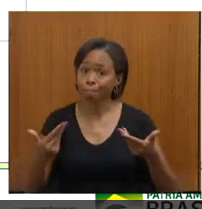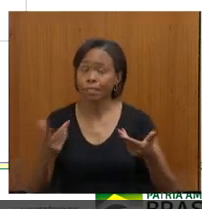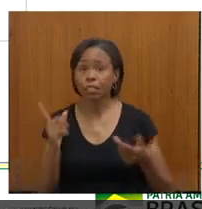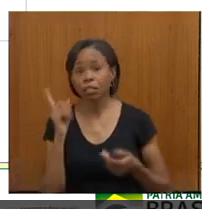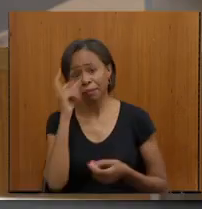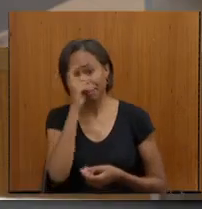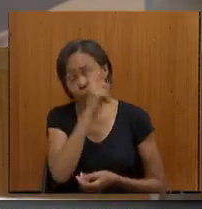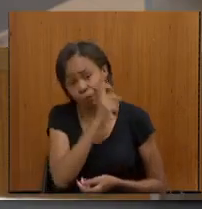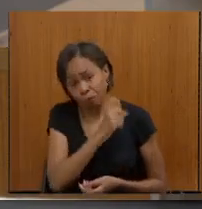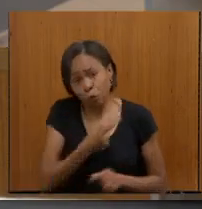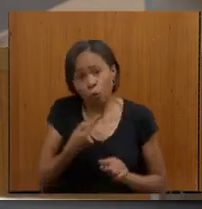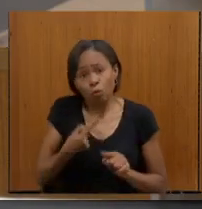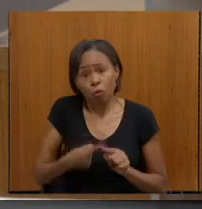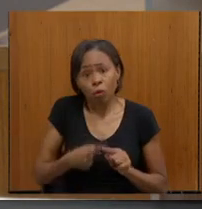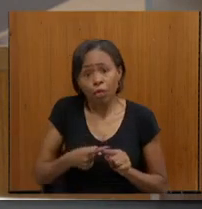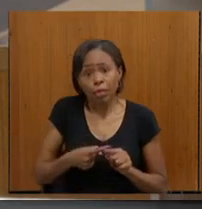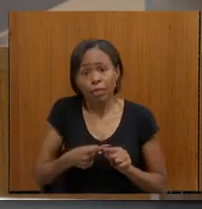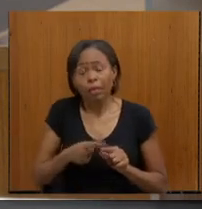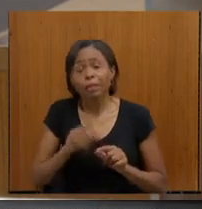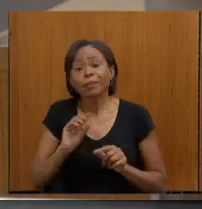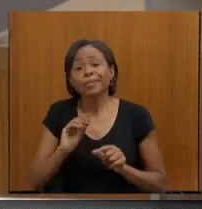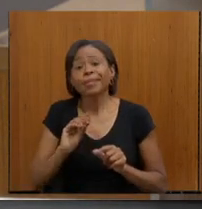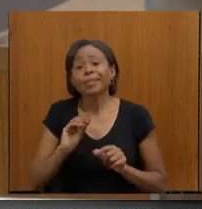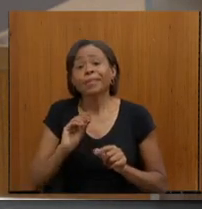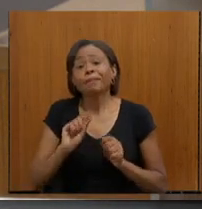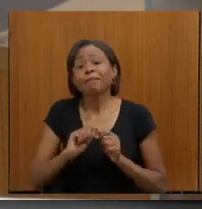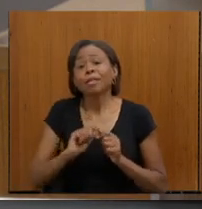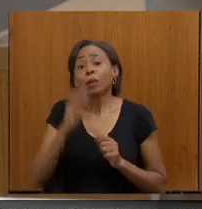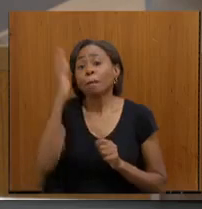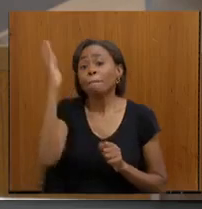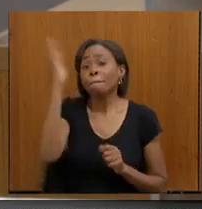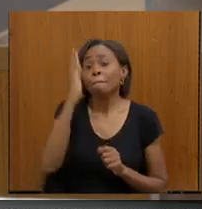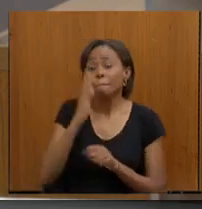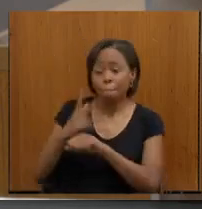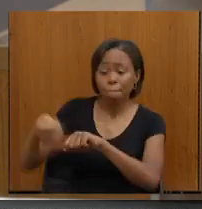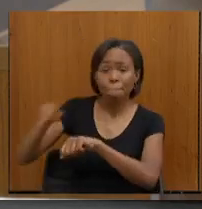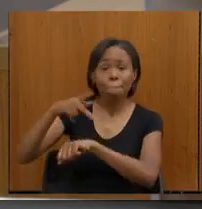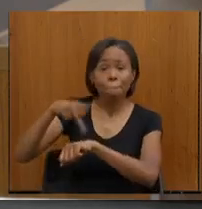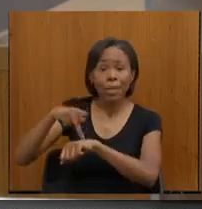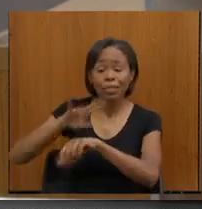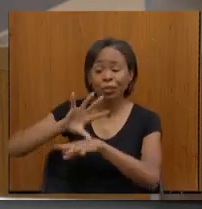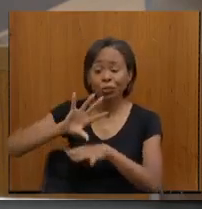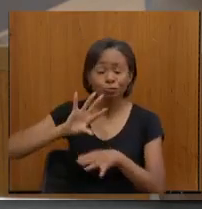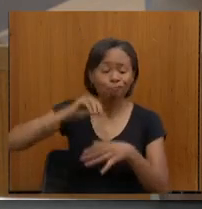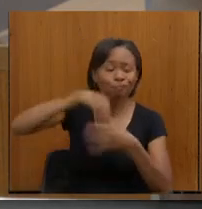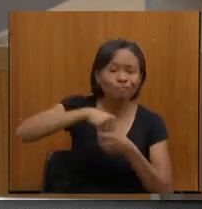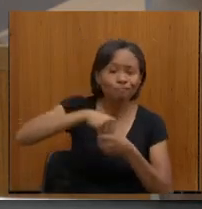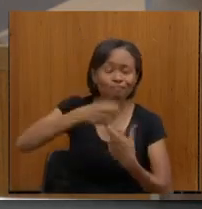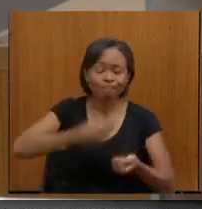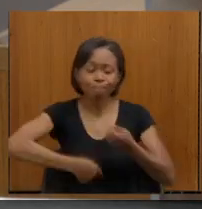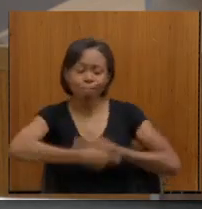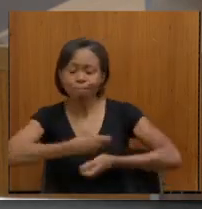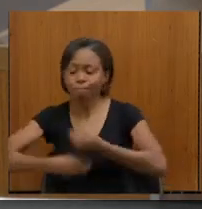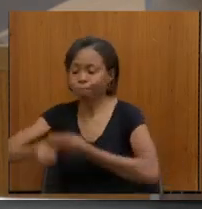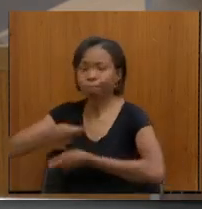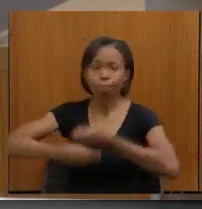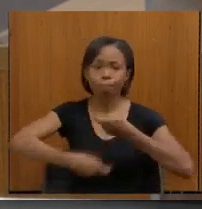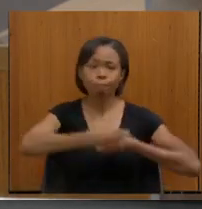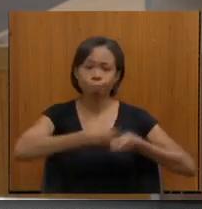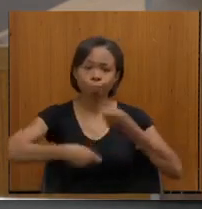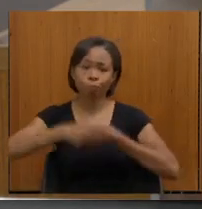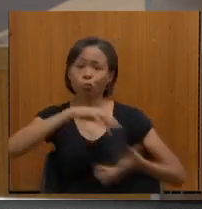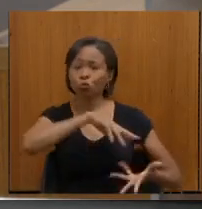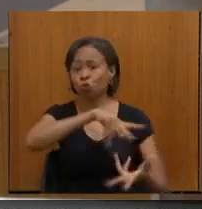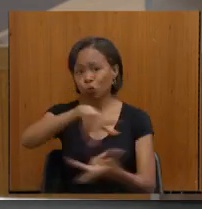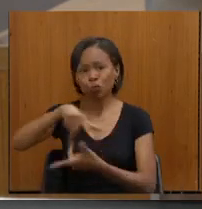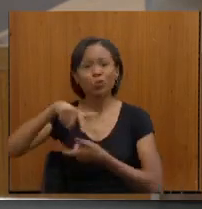foi mencionado de inserir o país no enorme jogo né que que está sendo jogado em